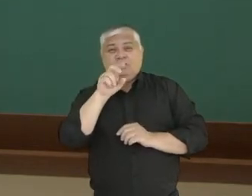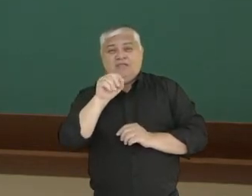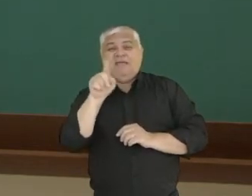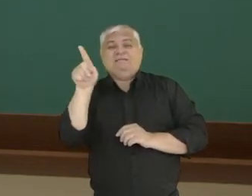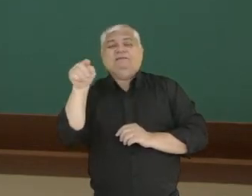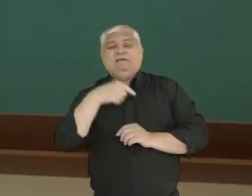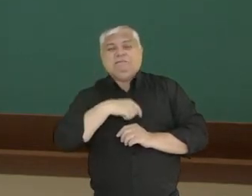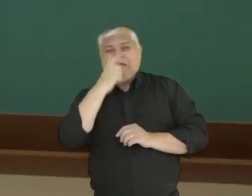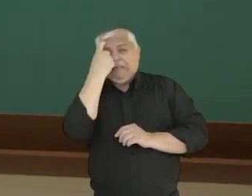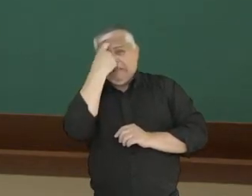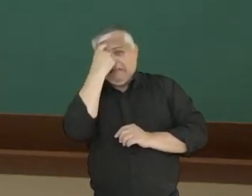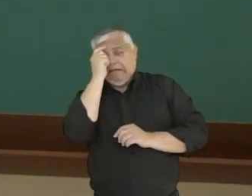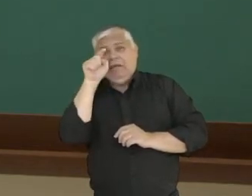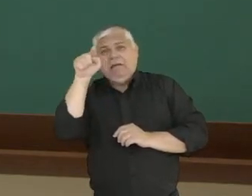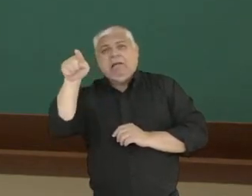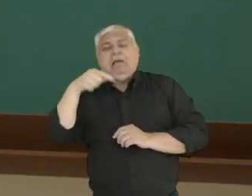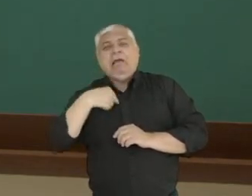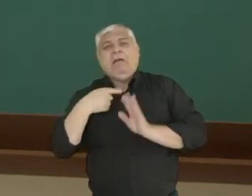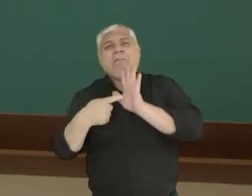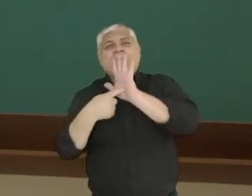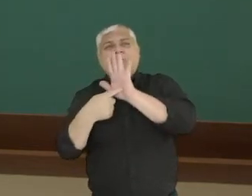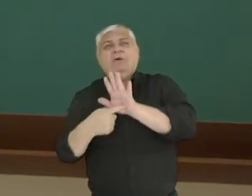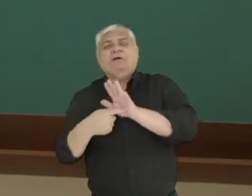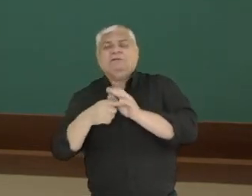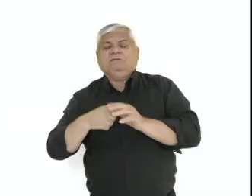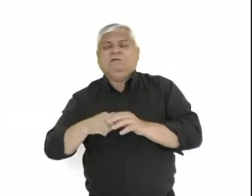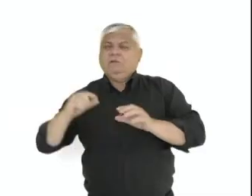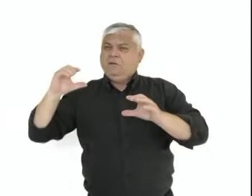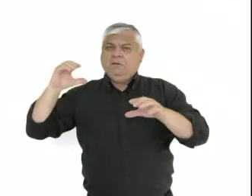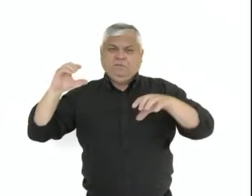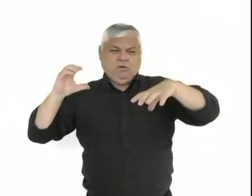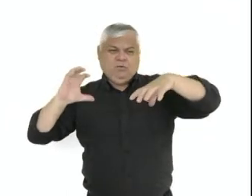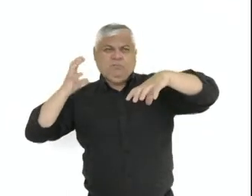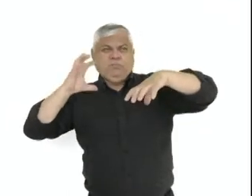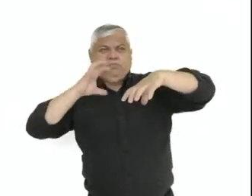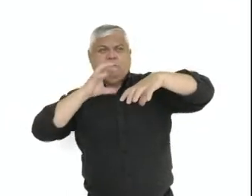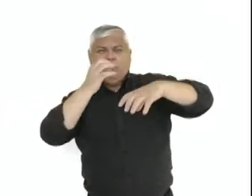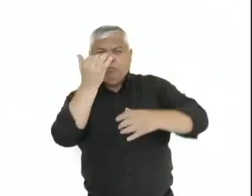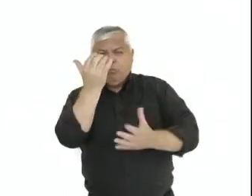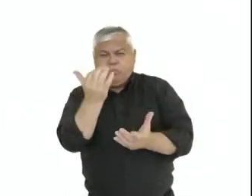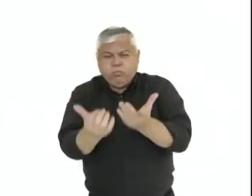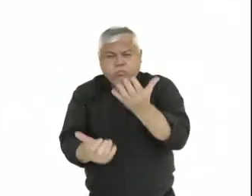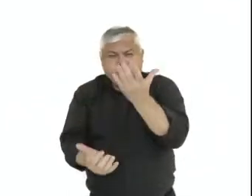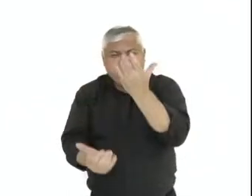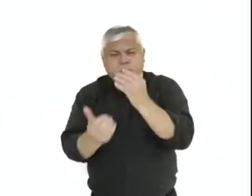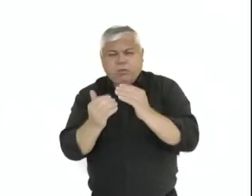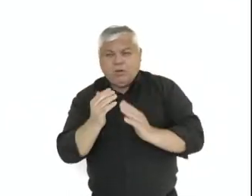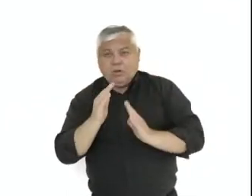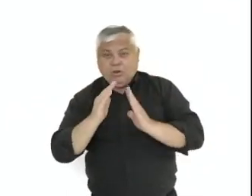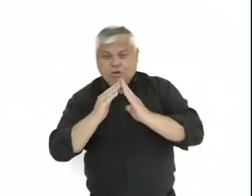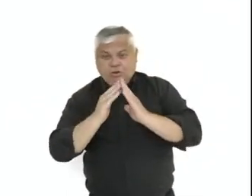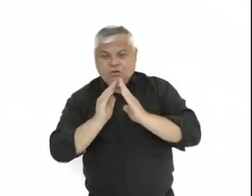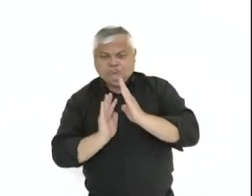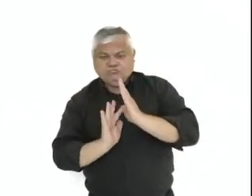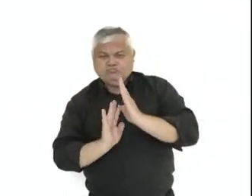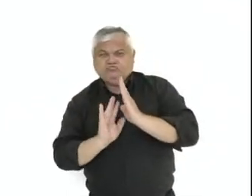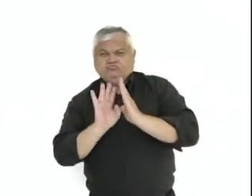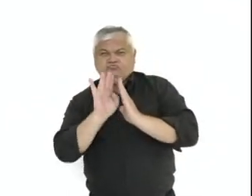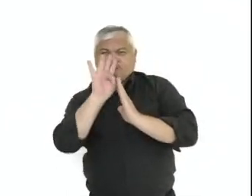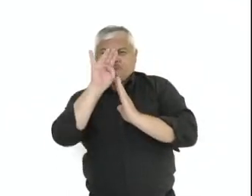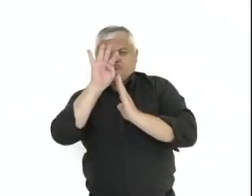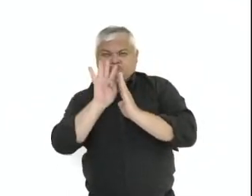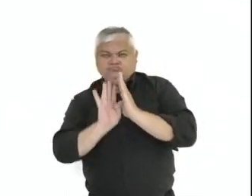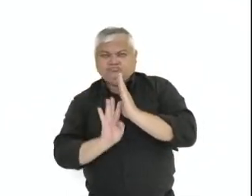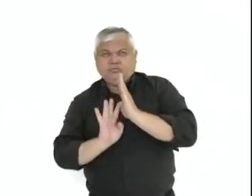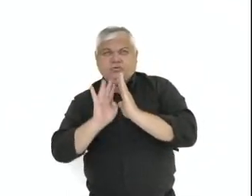8. Essa imagem mostra para a gente o quê? Justamente uma erupção vulcânica. Então nós temos na imagem superior